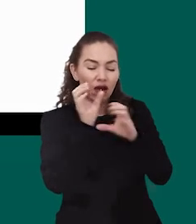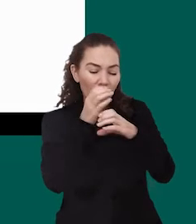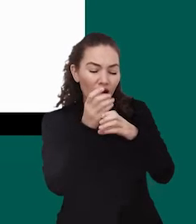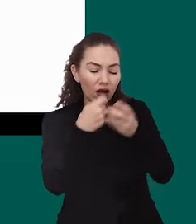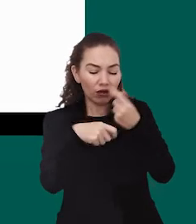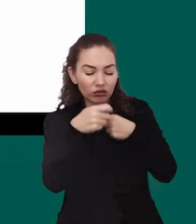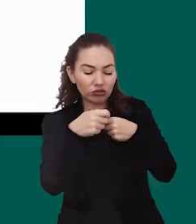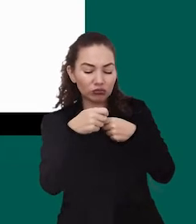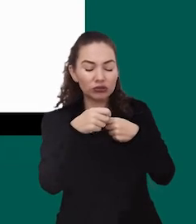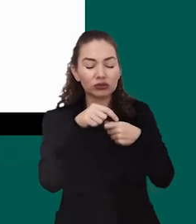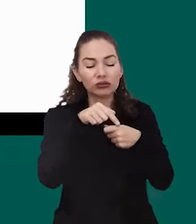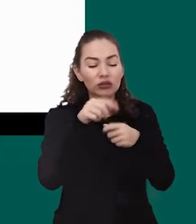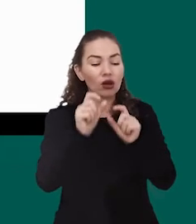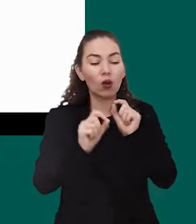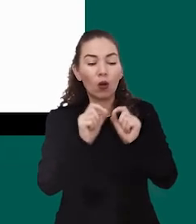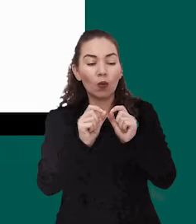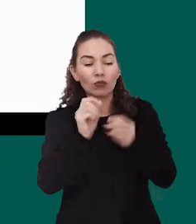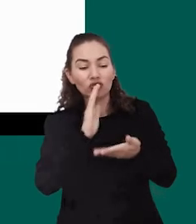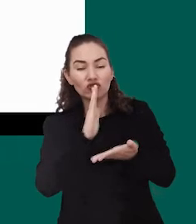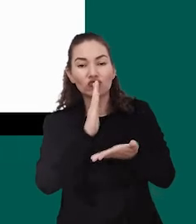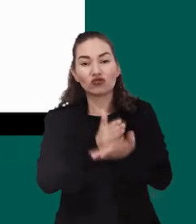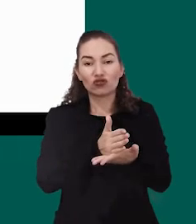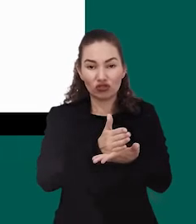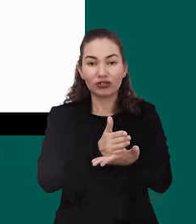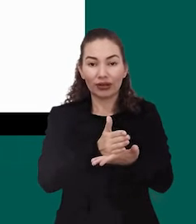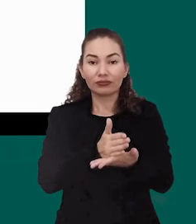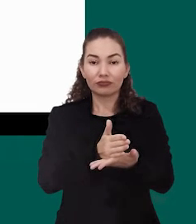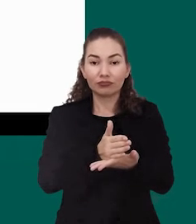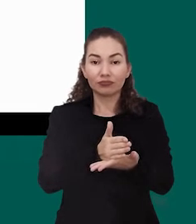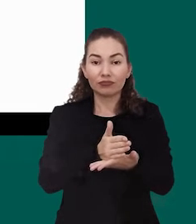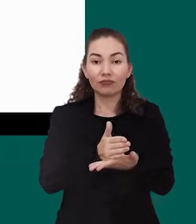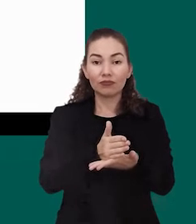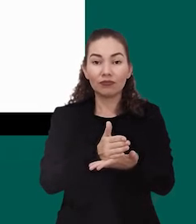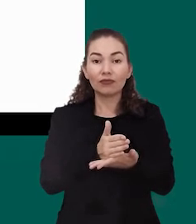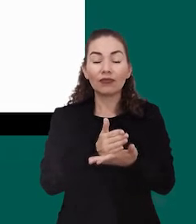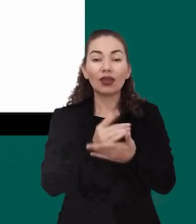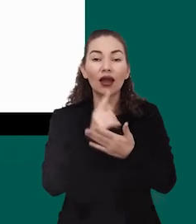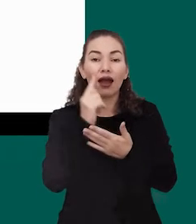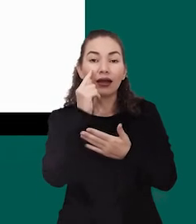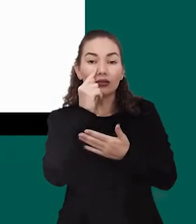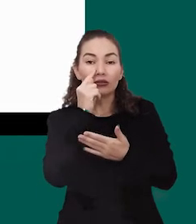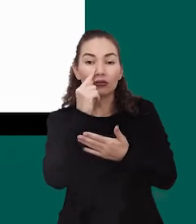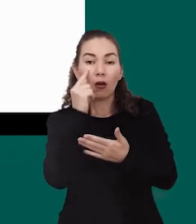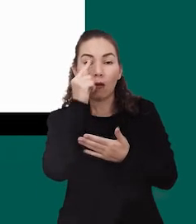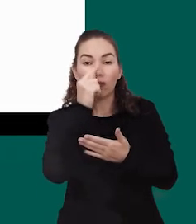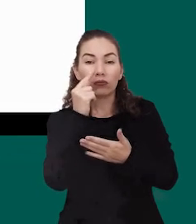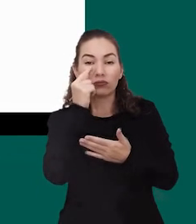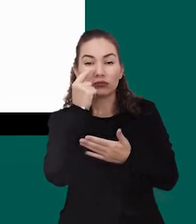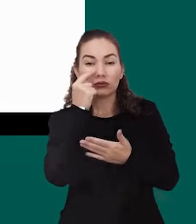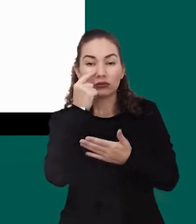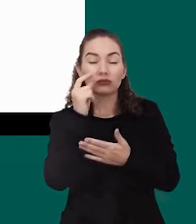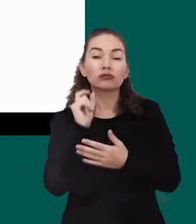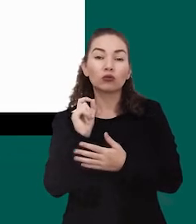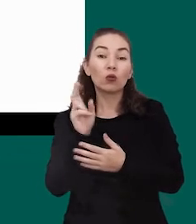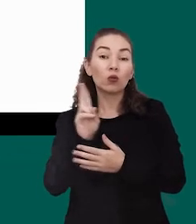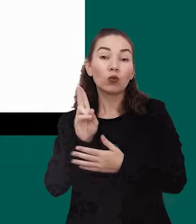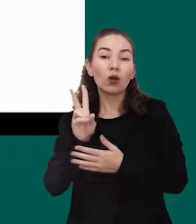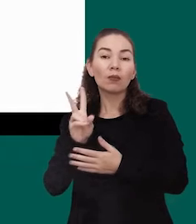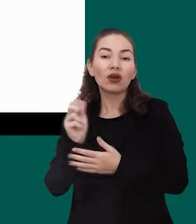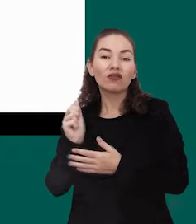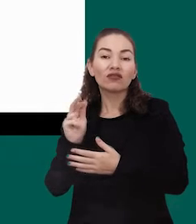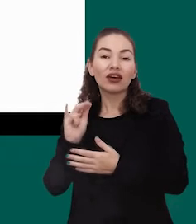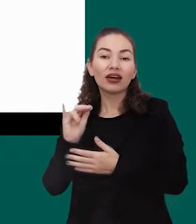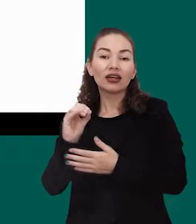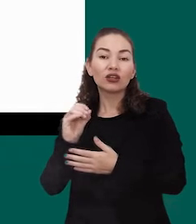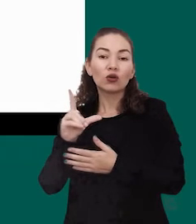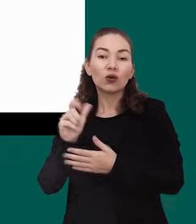administravam isso em indivíduos diretamente na mucosa nasal, né? Essa técnica era chamada de variolação, e desde o século X